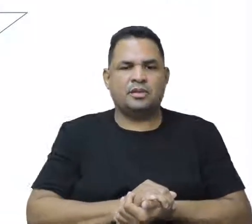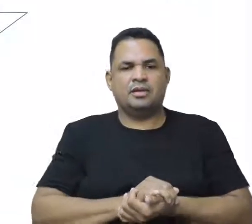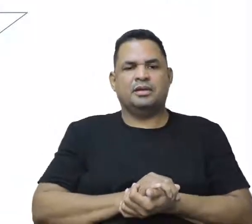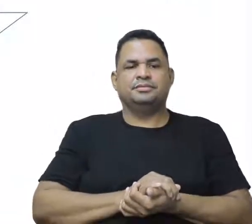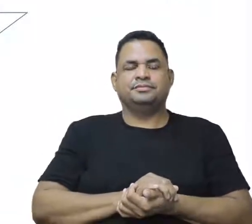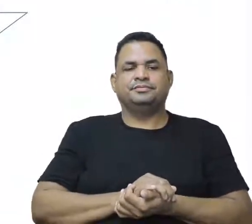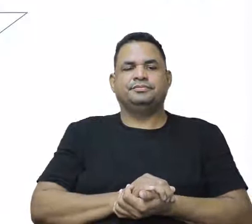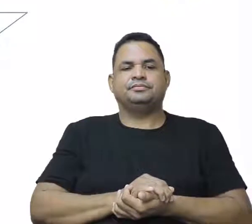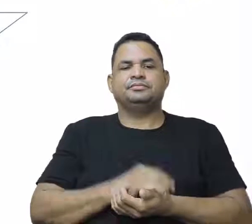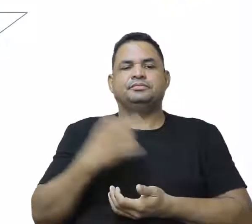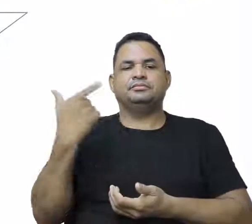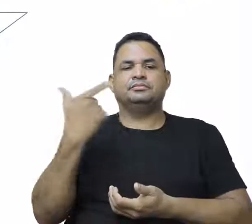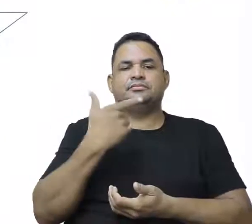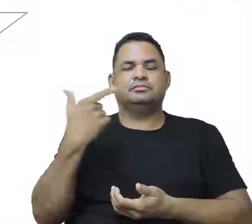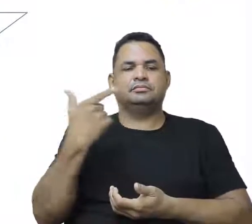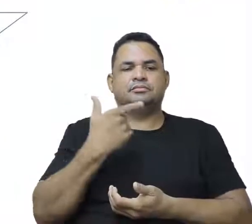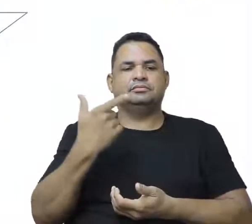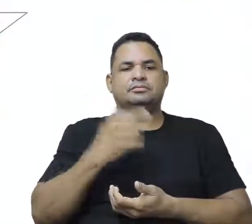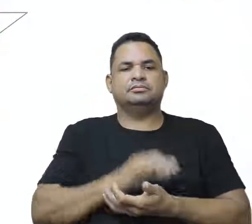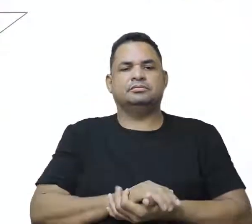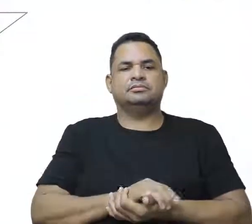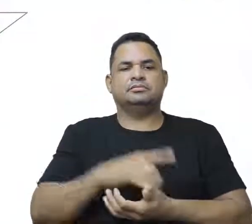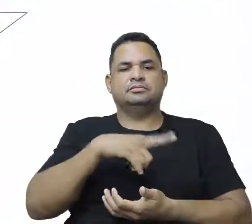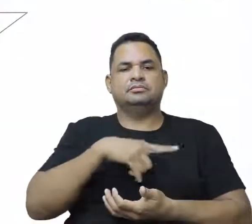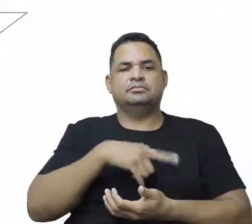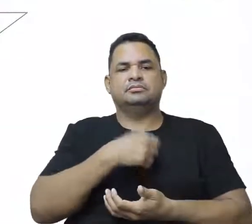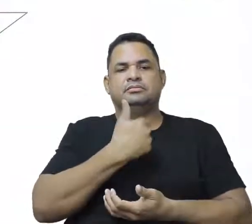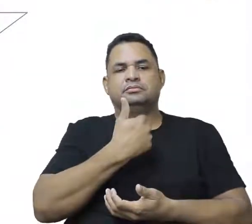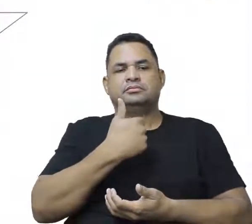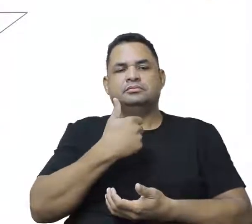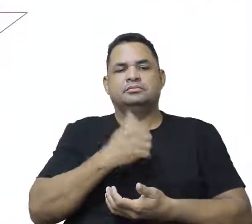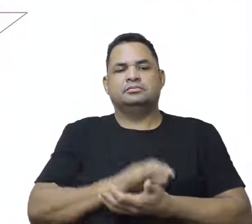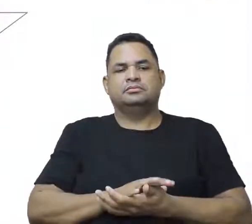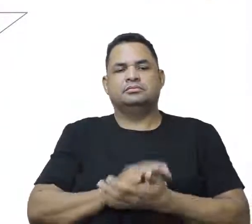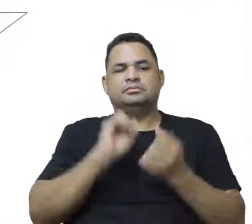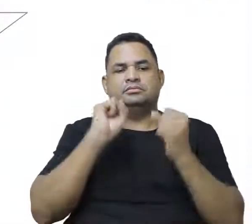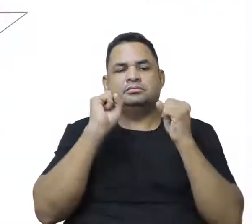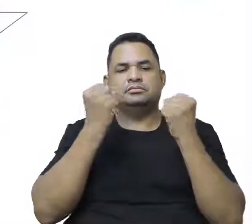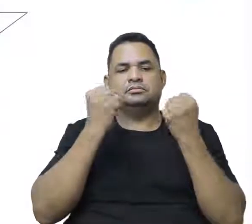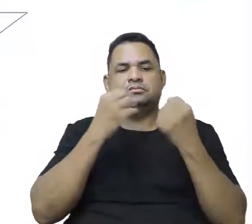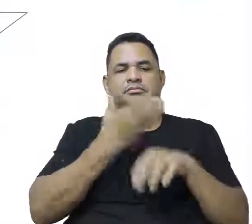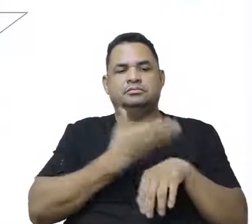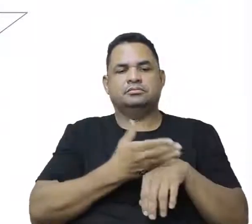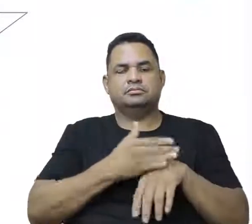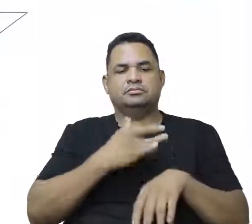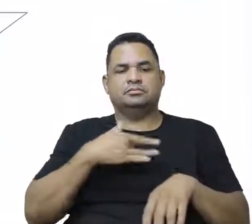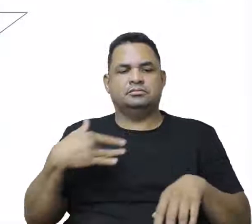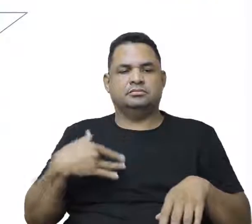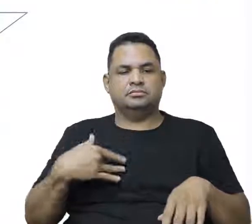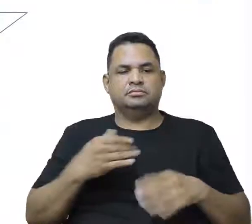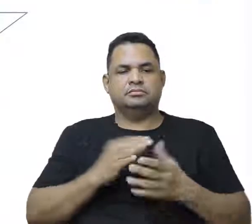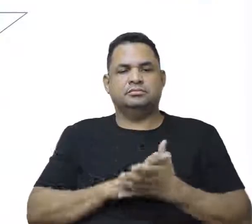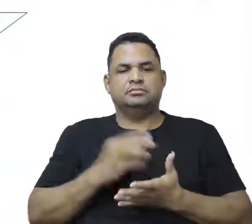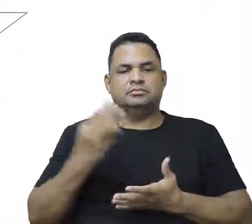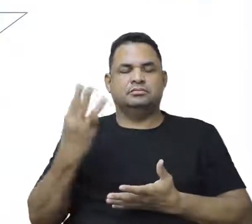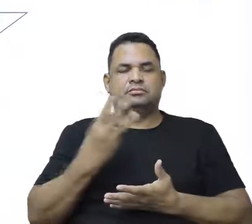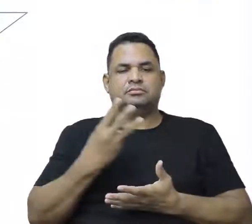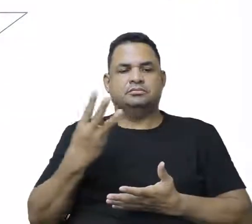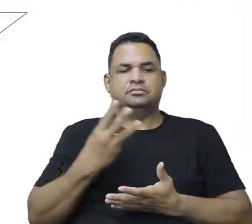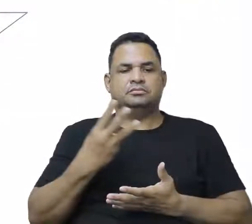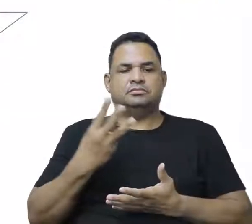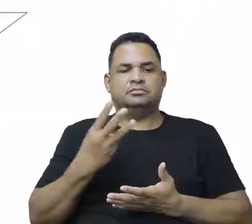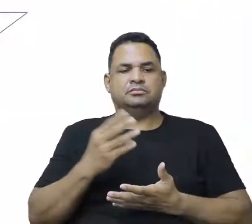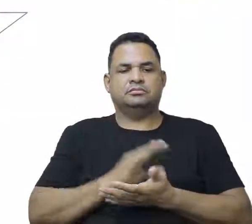No segundo lugar, né, professora Iris, a gente tem exercício físico e saúde, e no terceiro lugar a gente